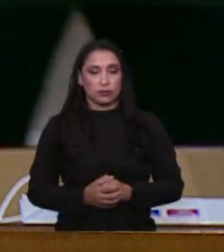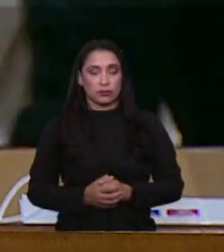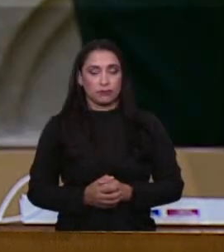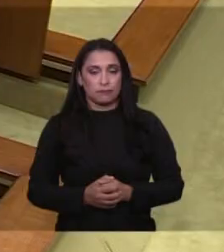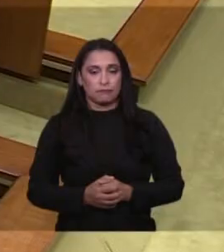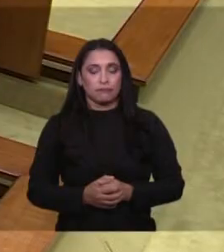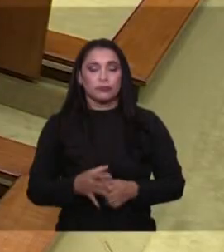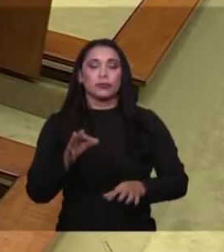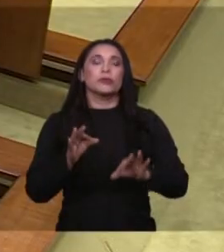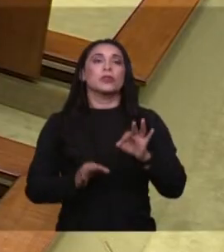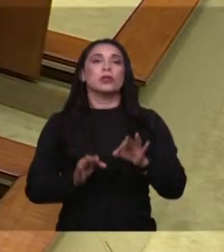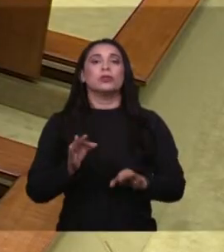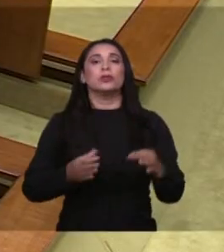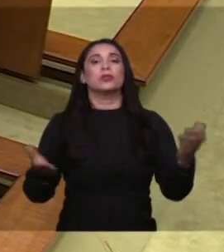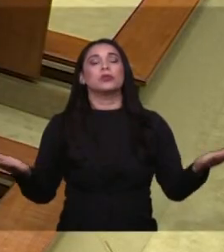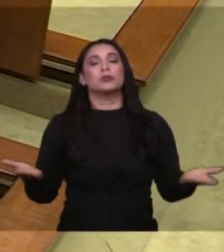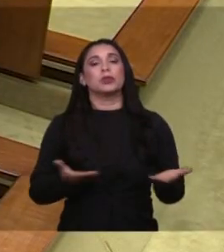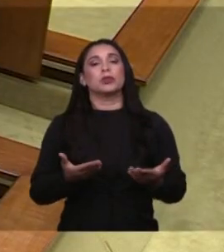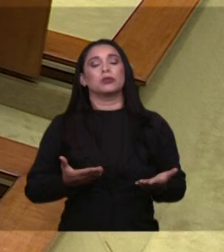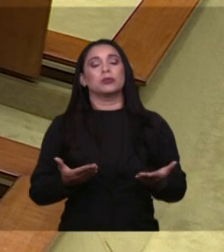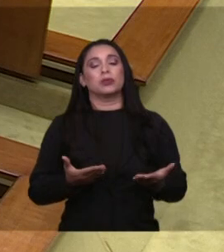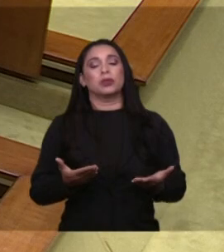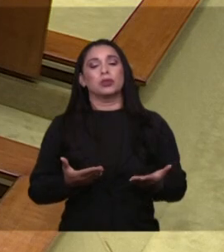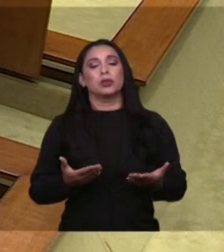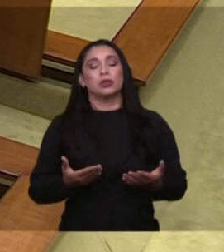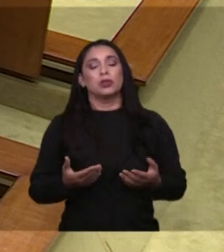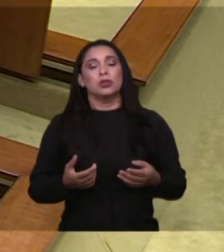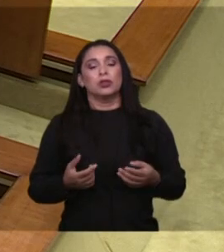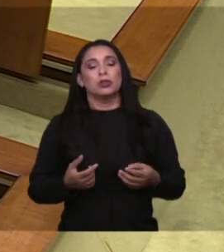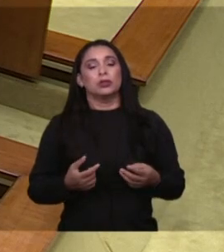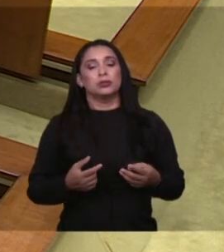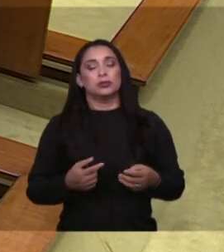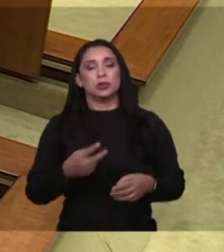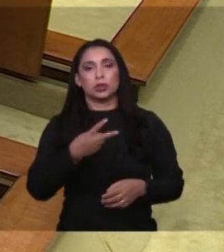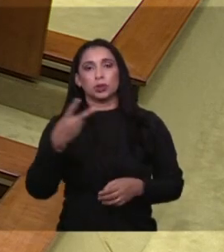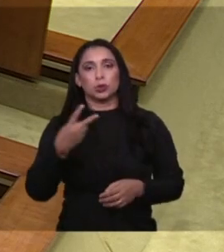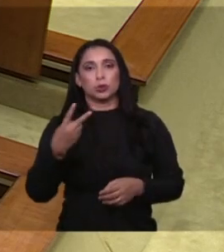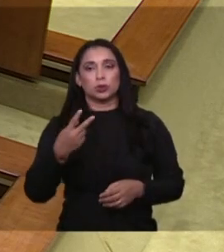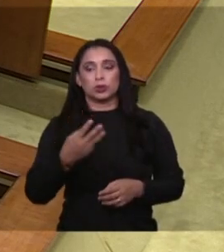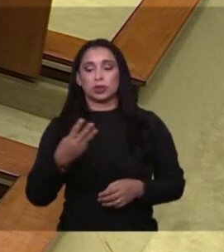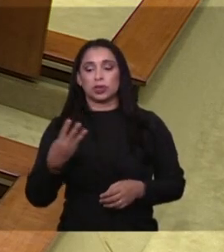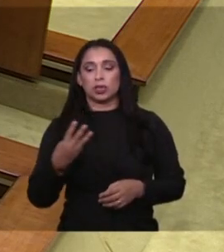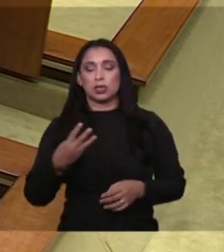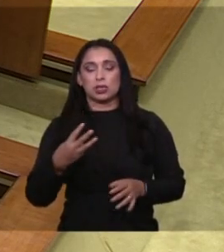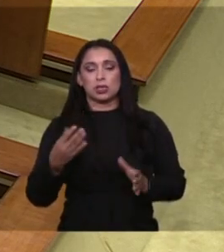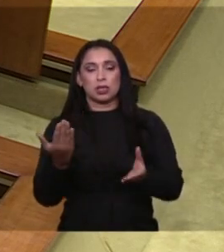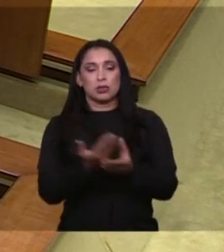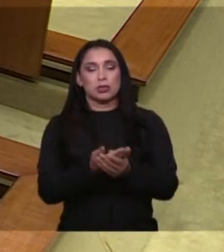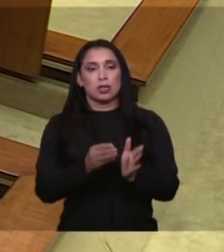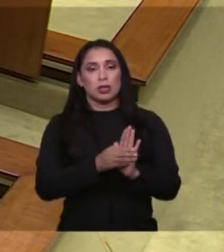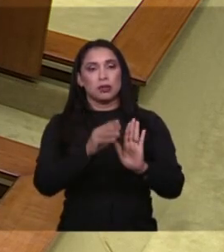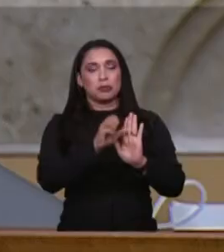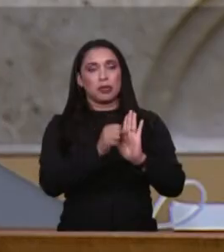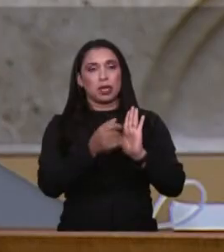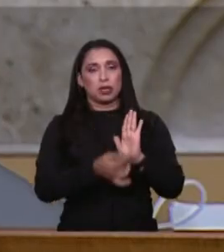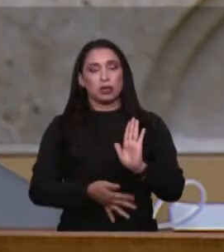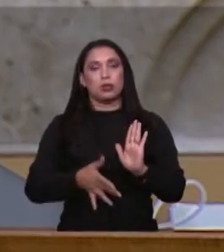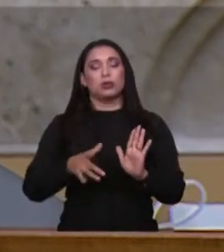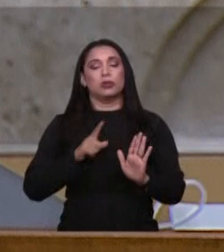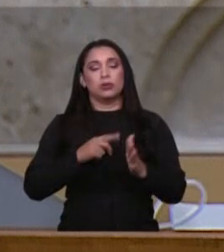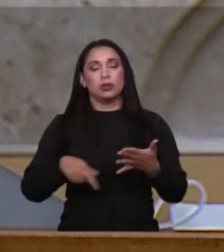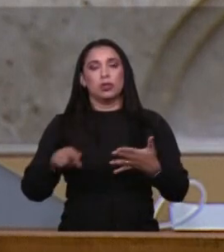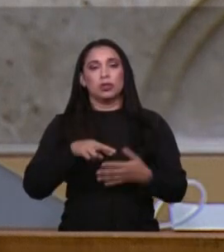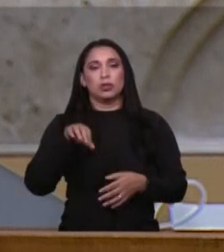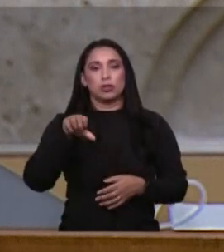Chamo para julgamento os segundos e terceiros embargos de declaração no recurso extraordinário